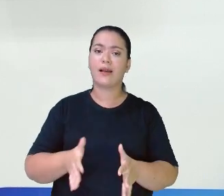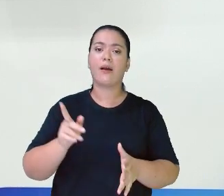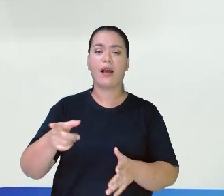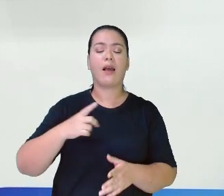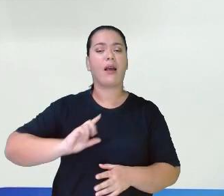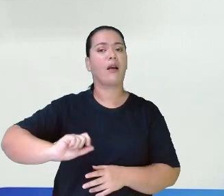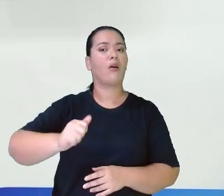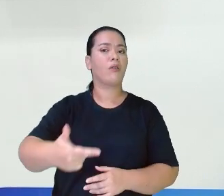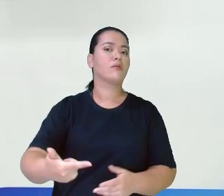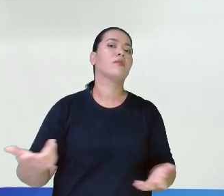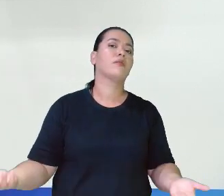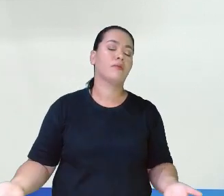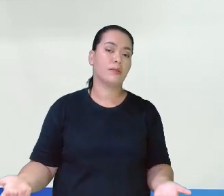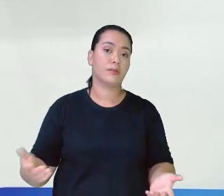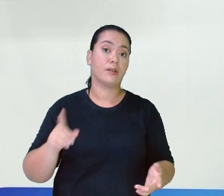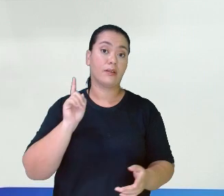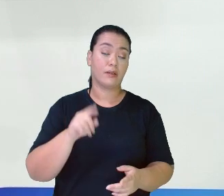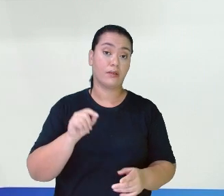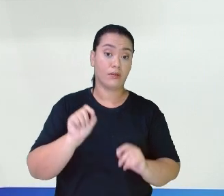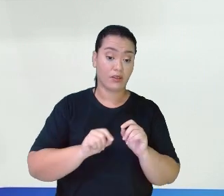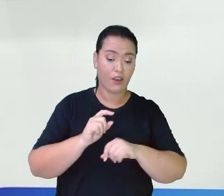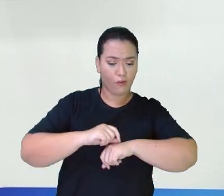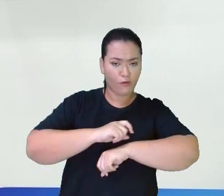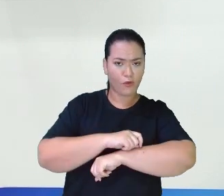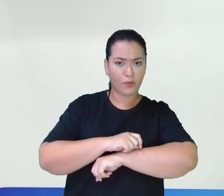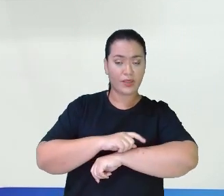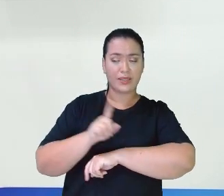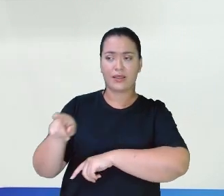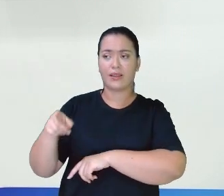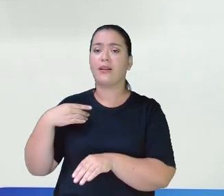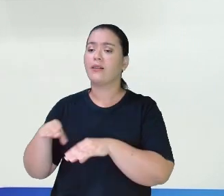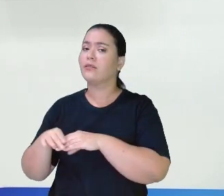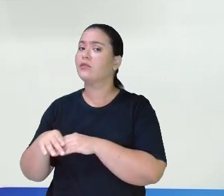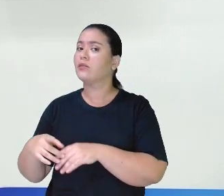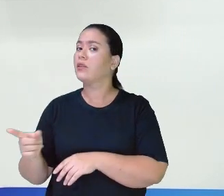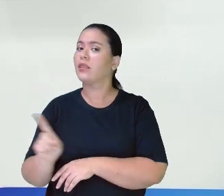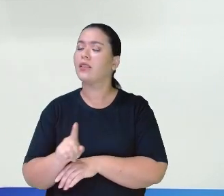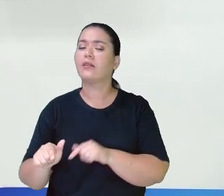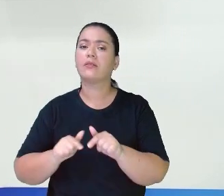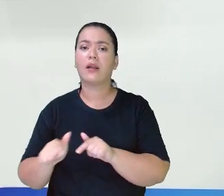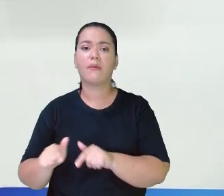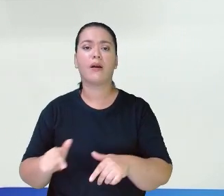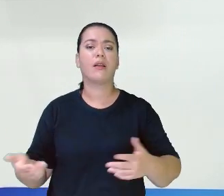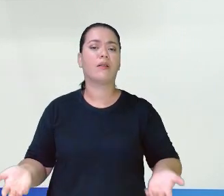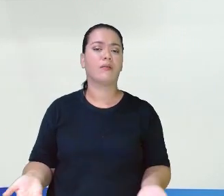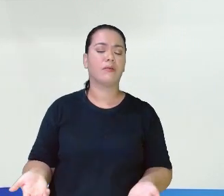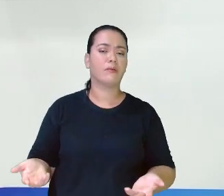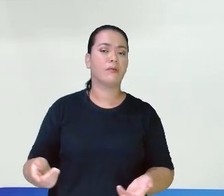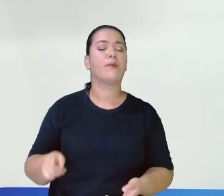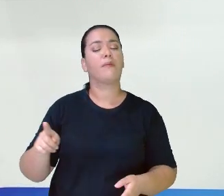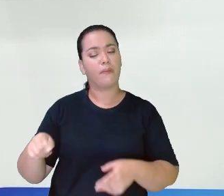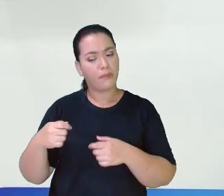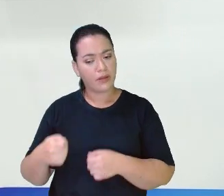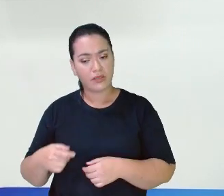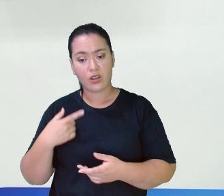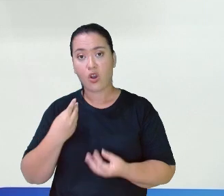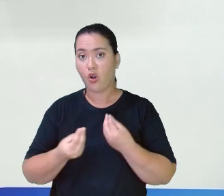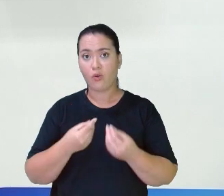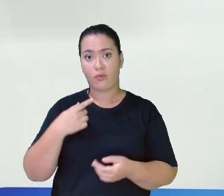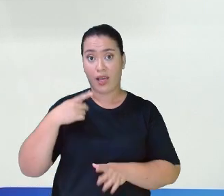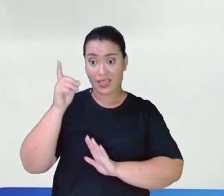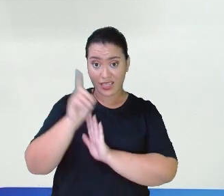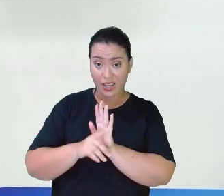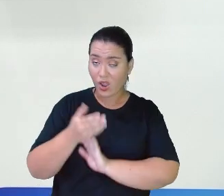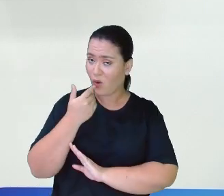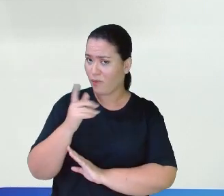tem consequências. Na visão da formiga, a cigarra não trabalhou. Então, se ela não trabalhou, ela não teria direito